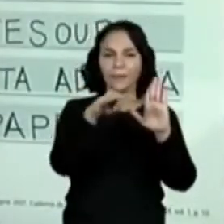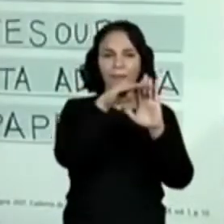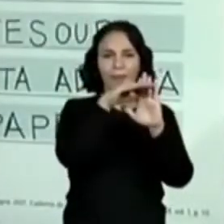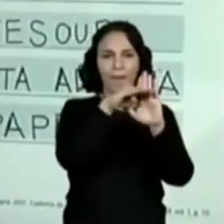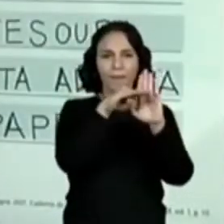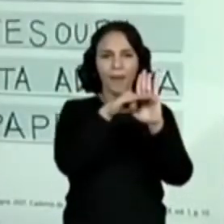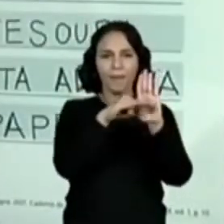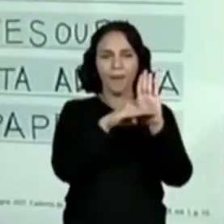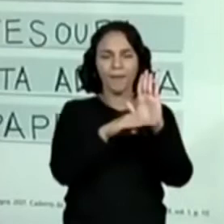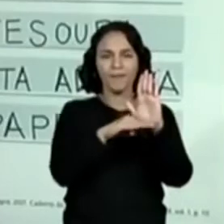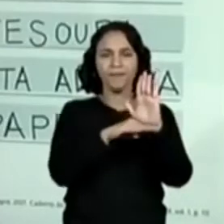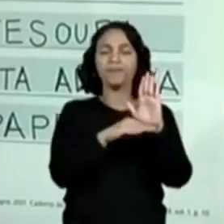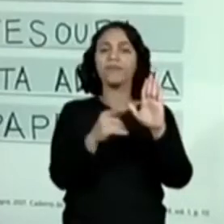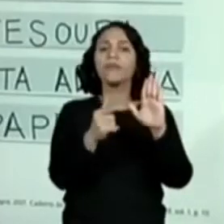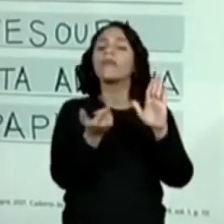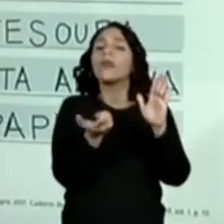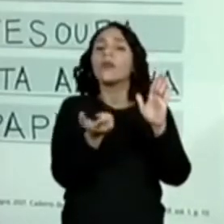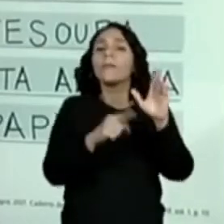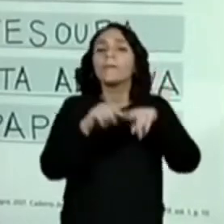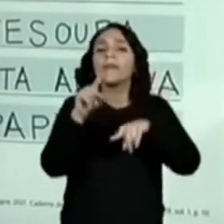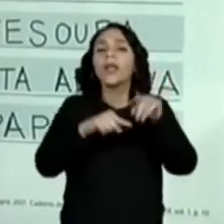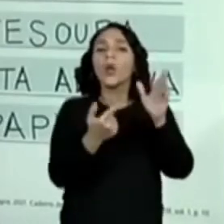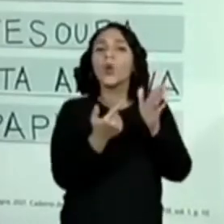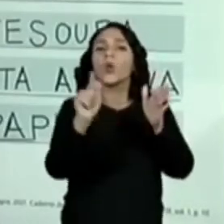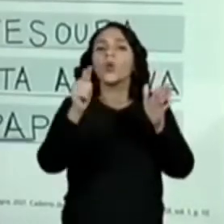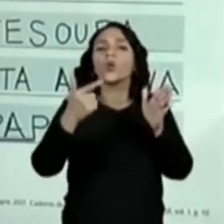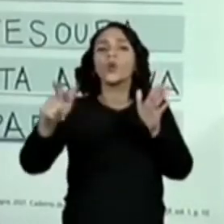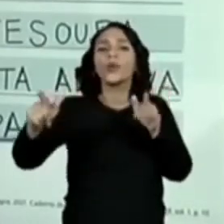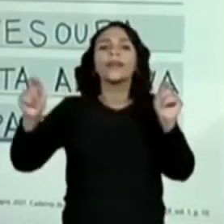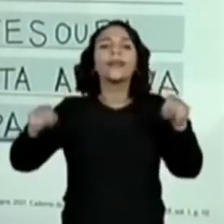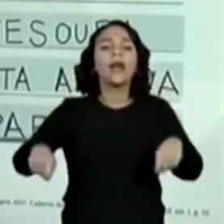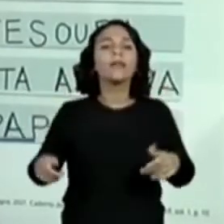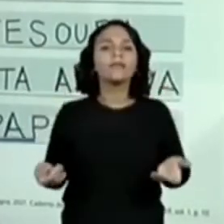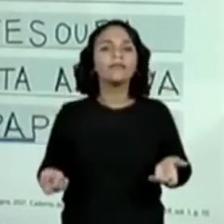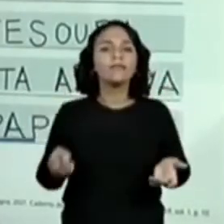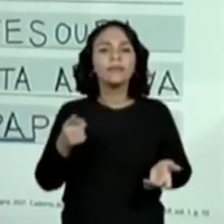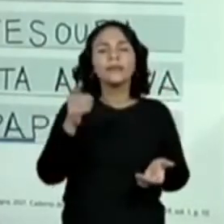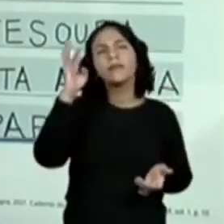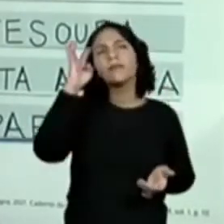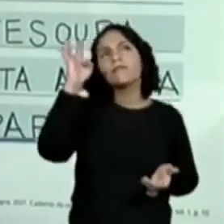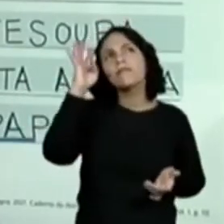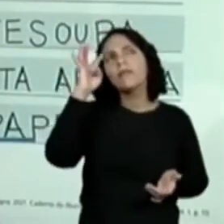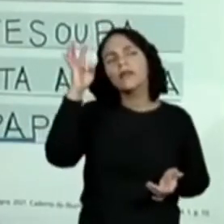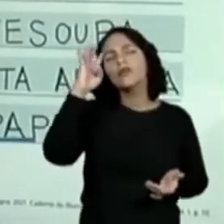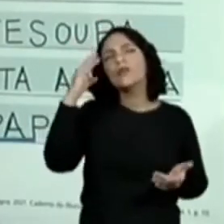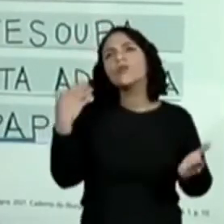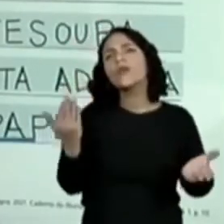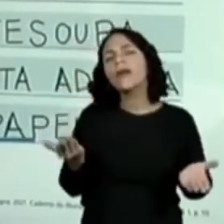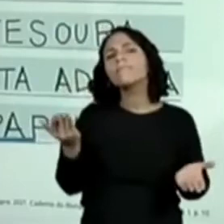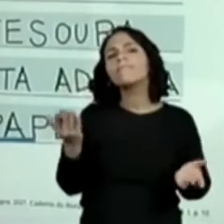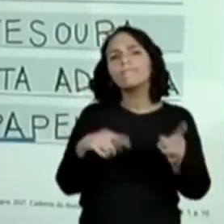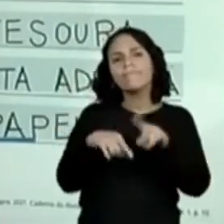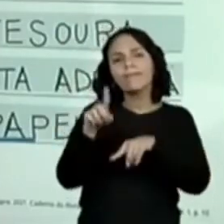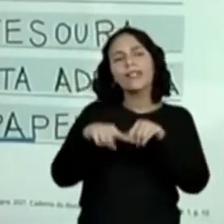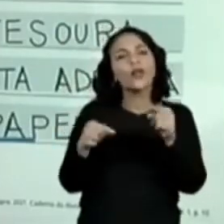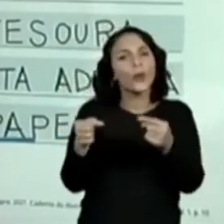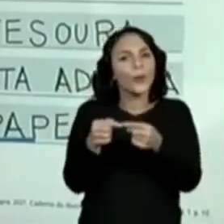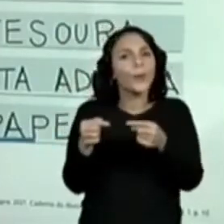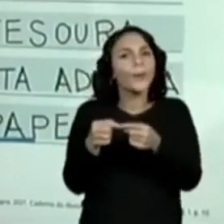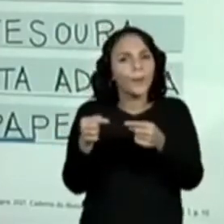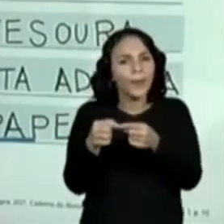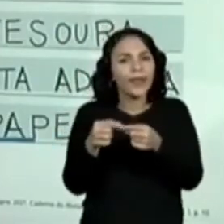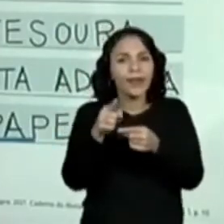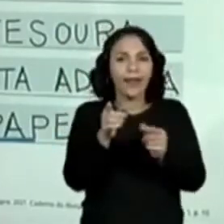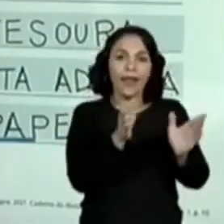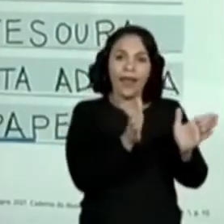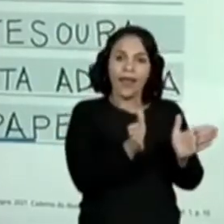com possibilidades de materiais. Imagine quais materiais você pode utilizar para fazer uma